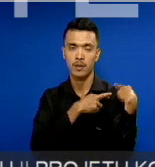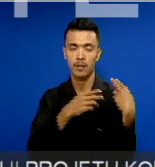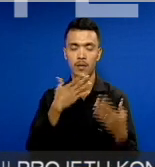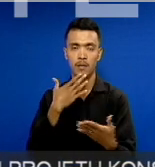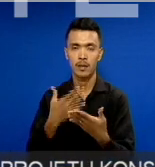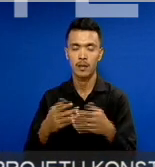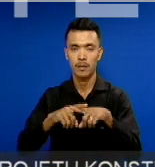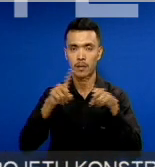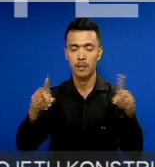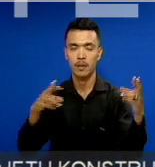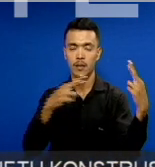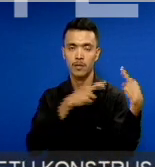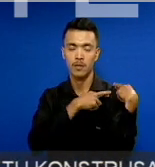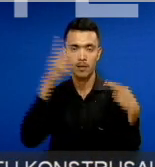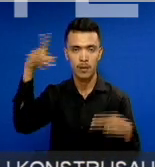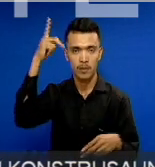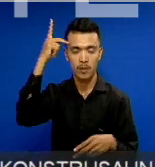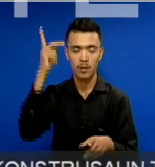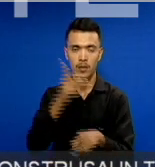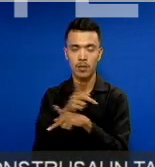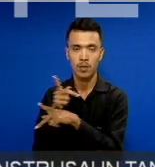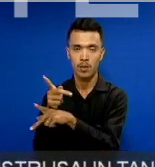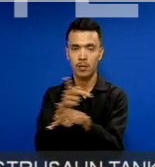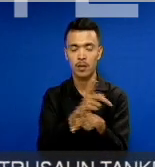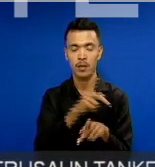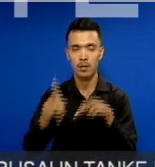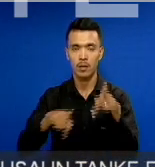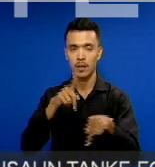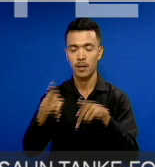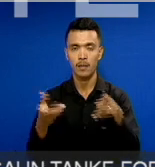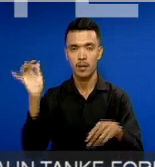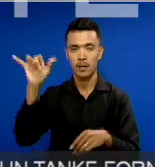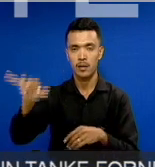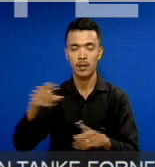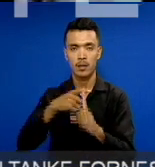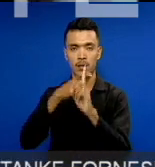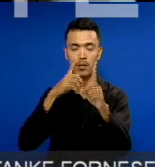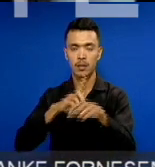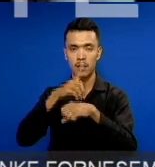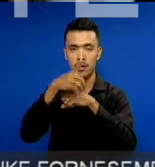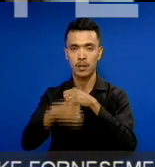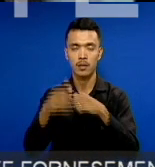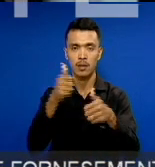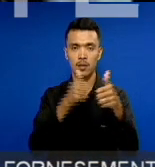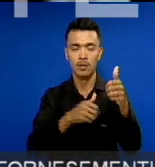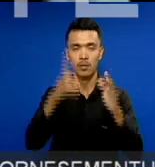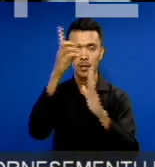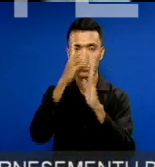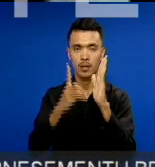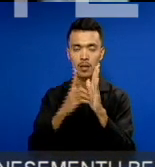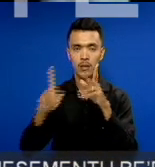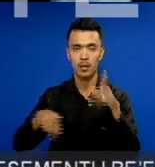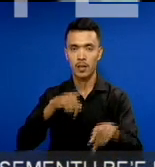responsabilidade política, ato protege itenia cidadão sira, hosi. Desastres naturais. Tuir dados, cliente